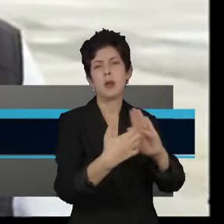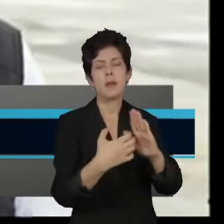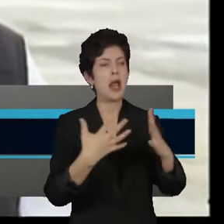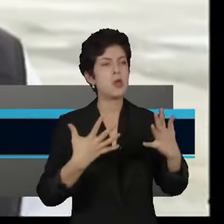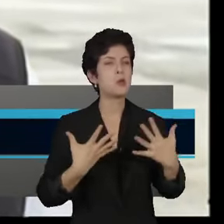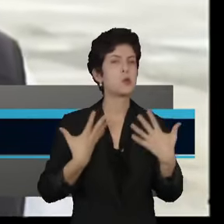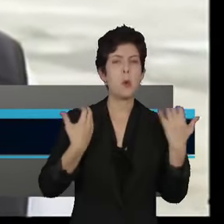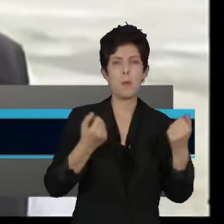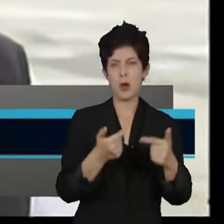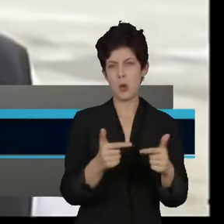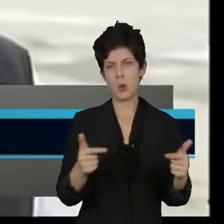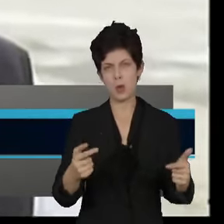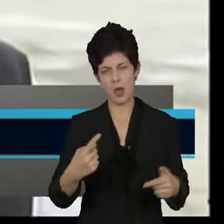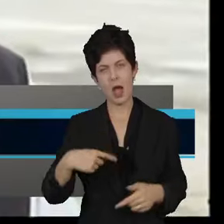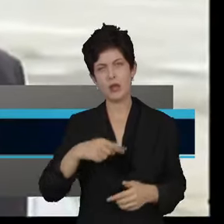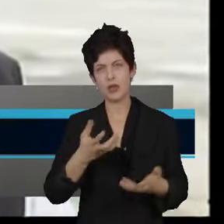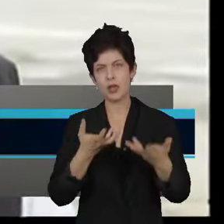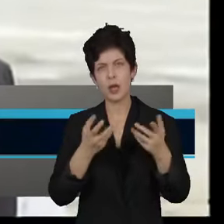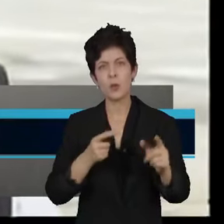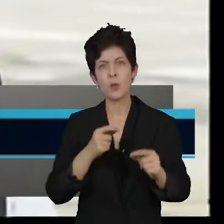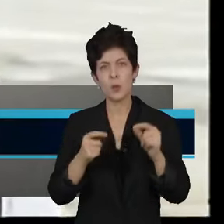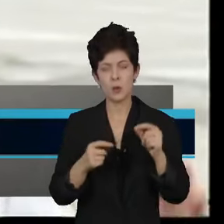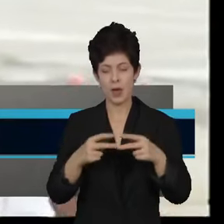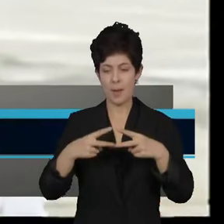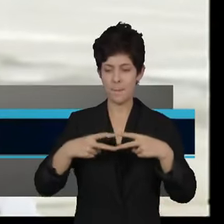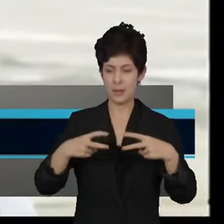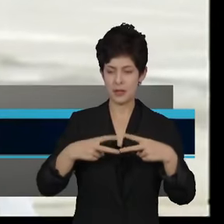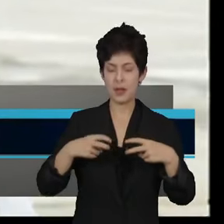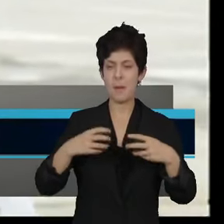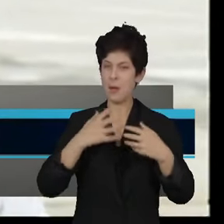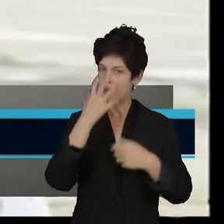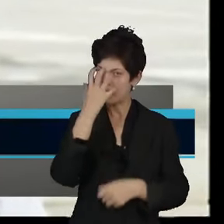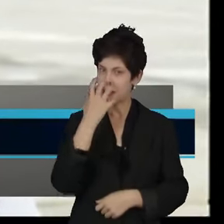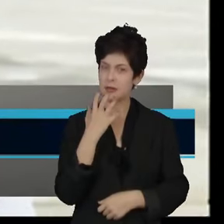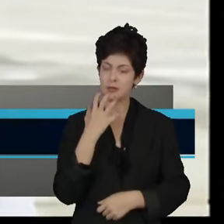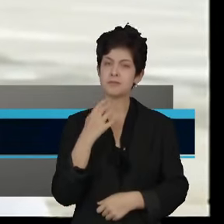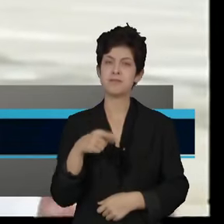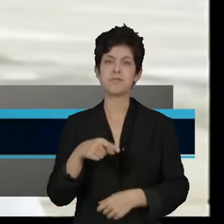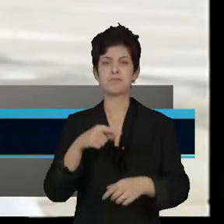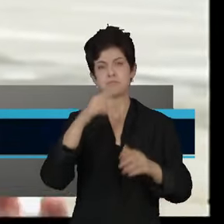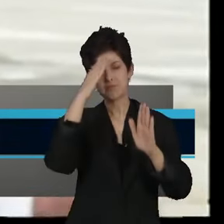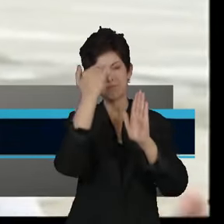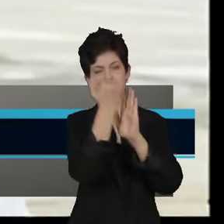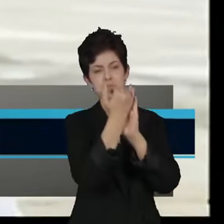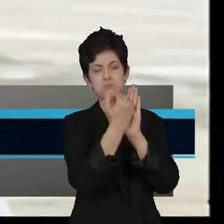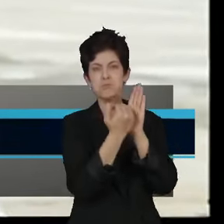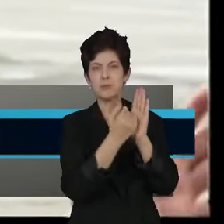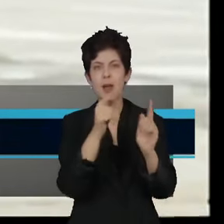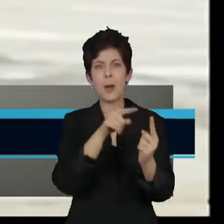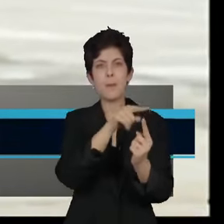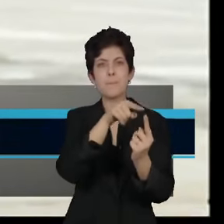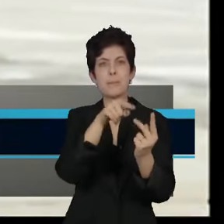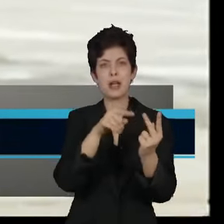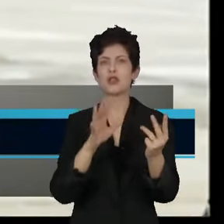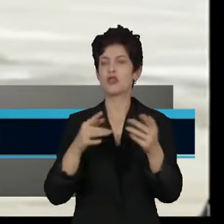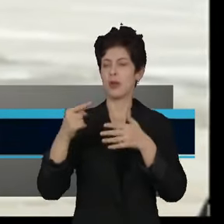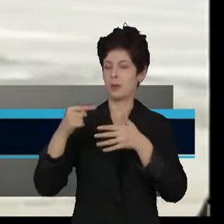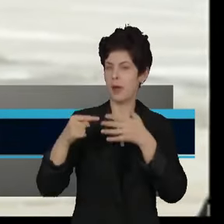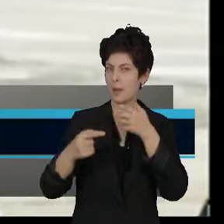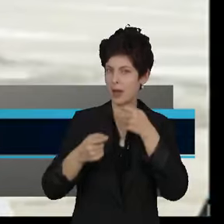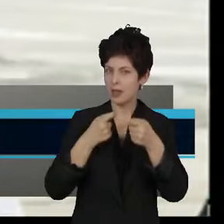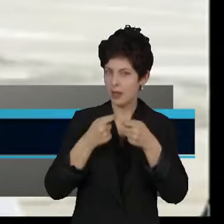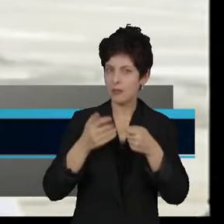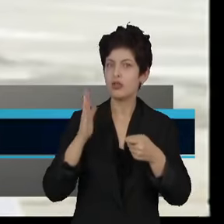surpresa, mas nós queremos sim que a Petrobras seja mais célere e que ela cumpra com todas essas metas que eu já elenquei nessa